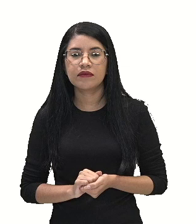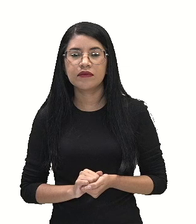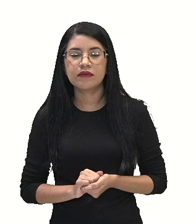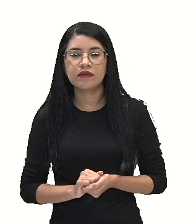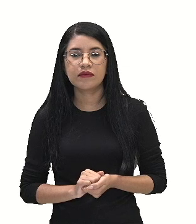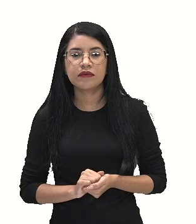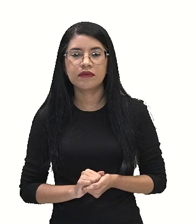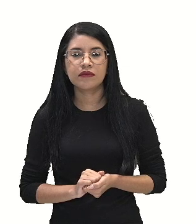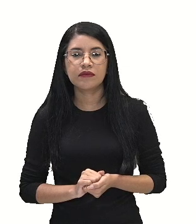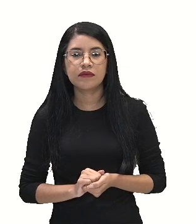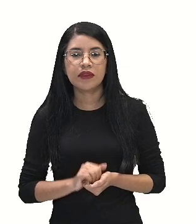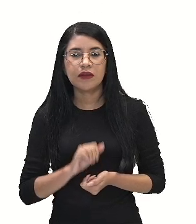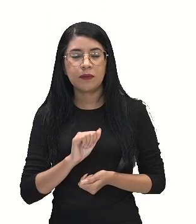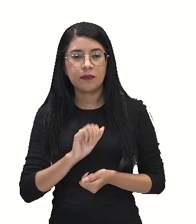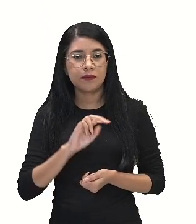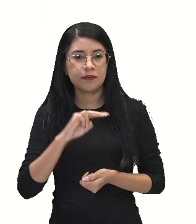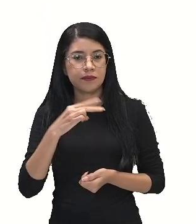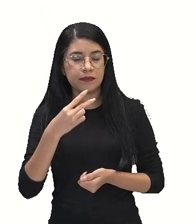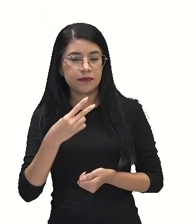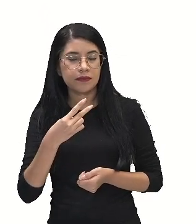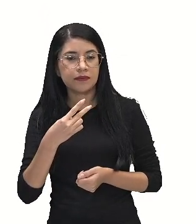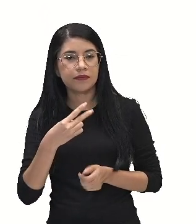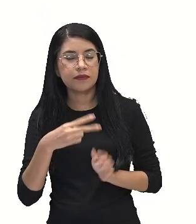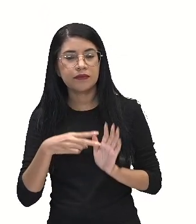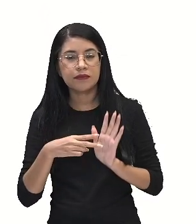164 menos 80.